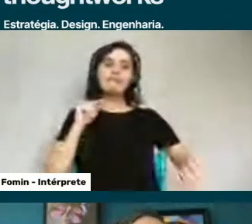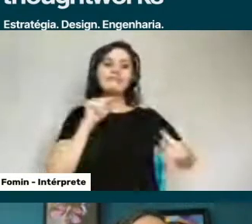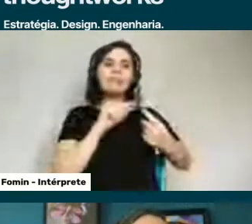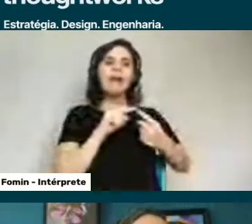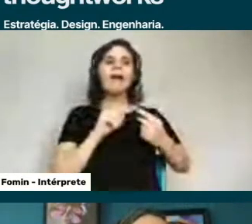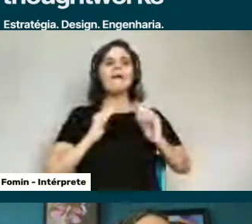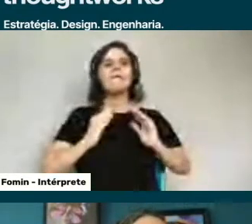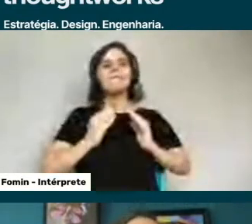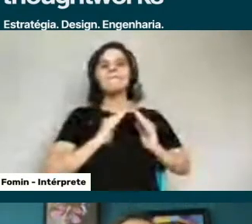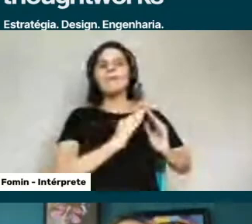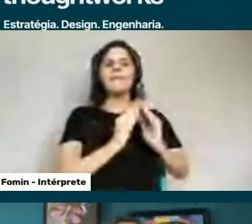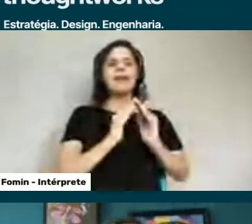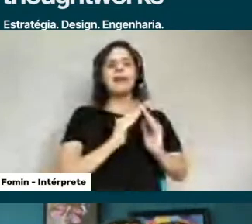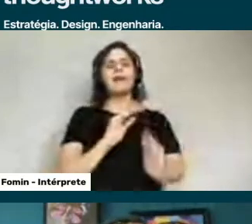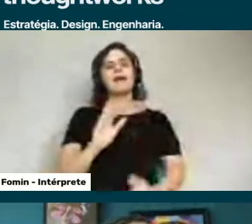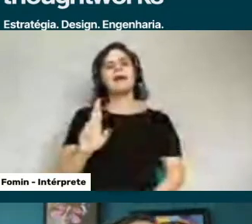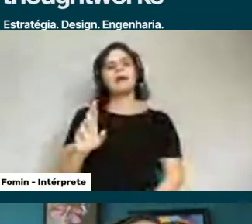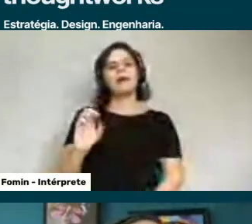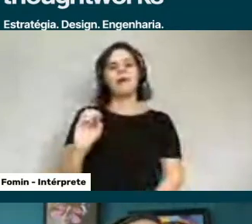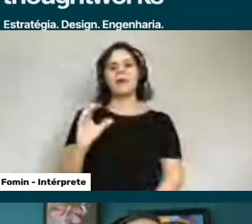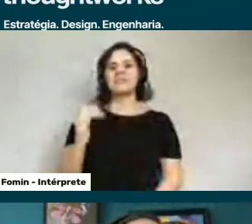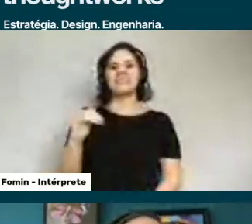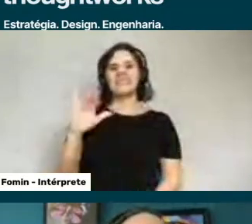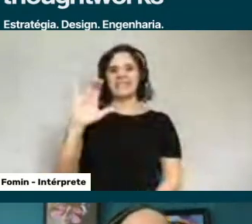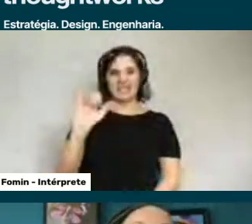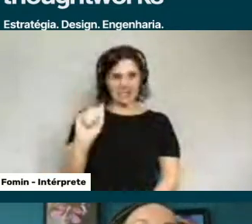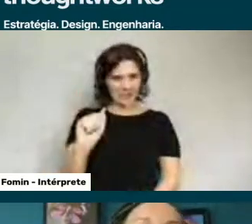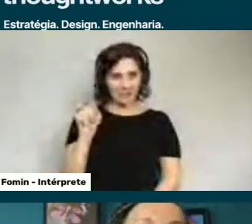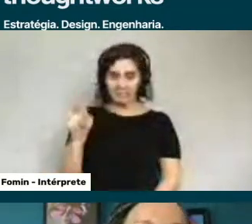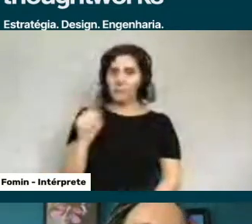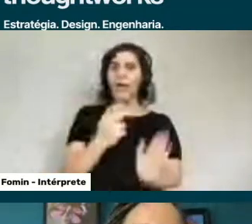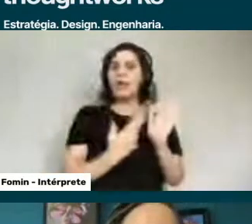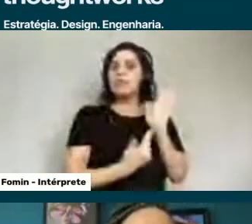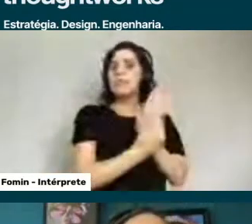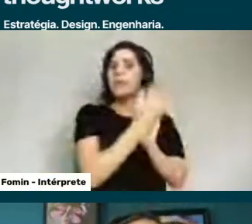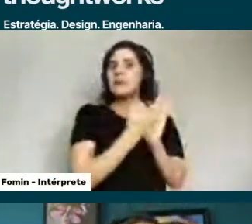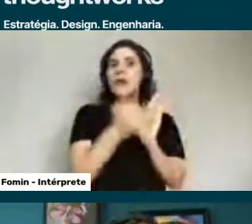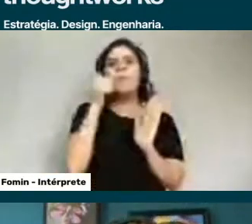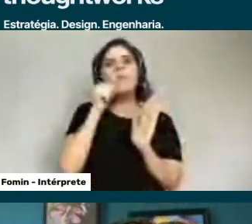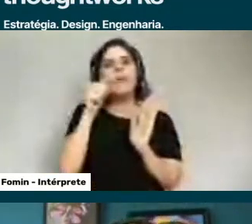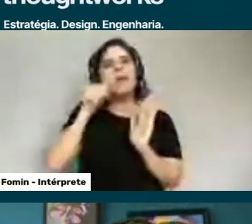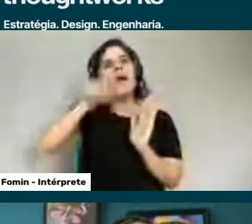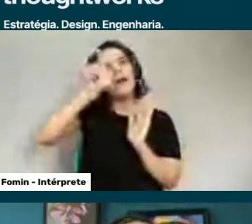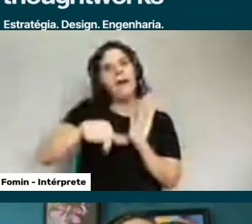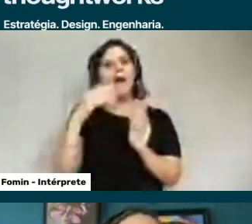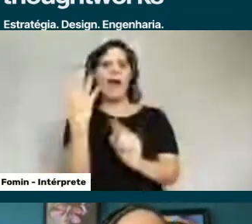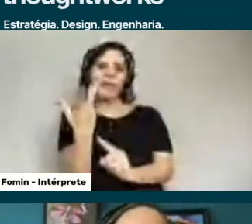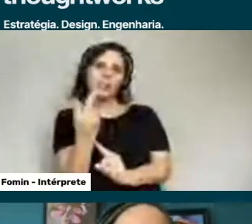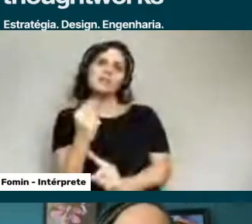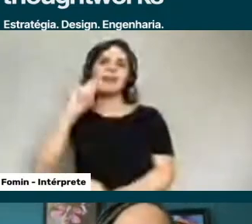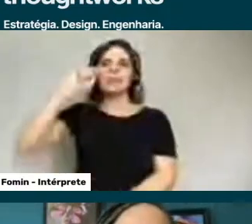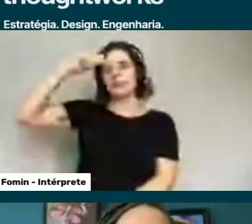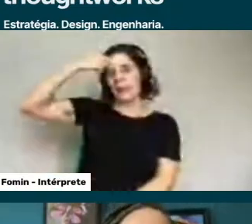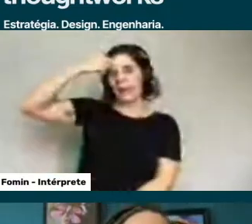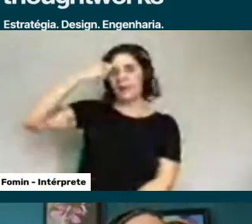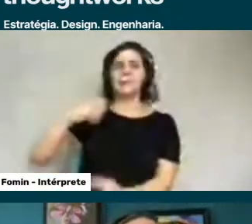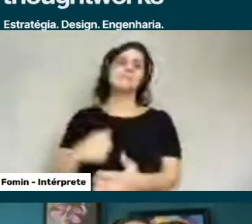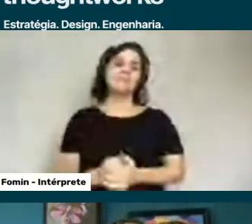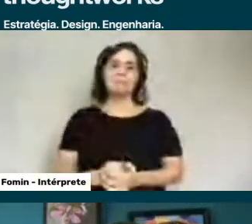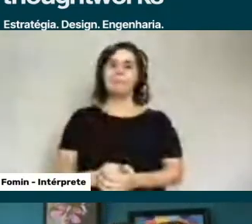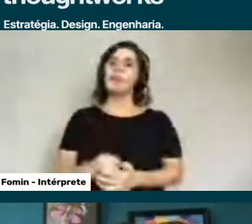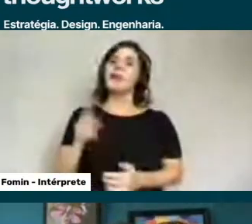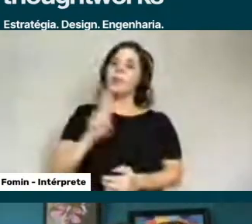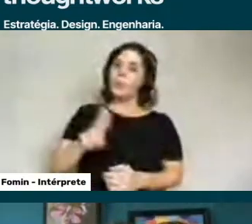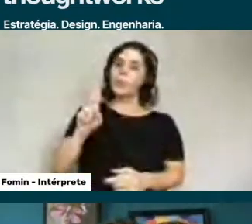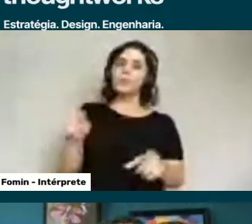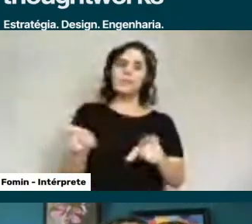uma ilustração criada por uma artista negra. Estou usando também um top que é uma cor meio